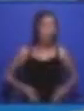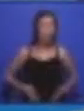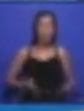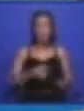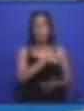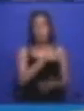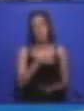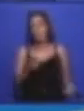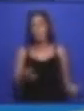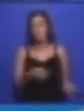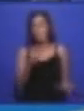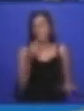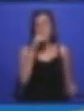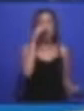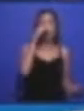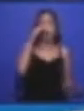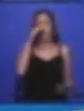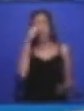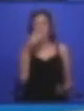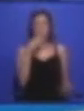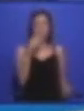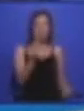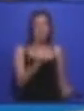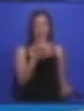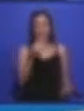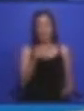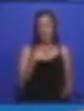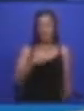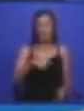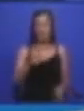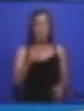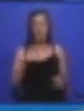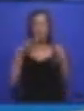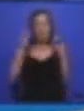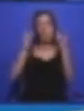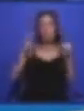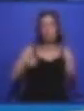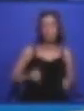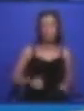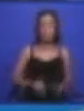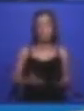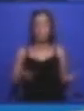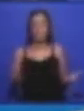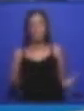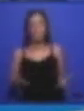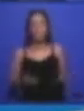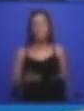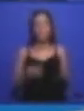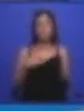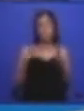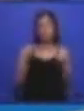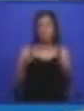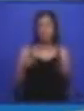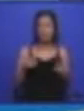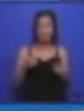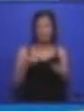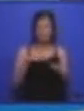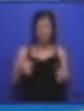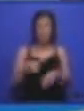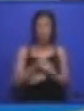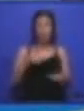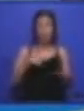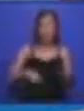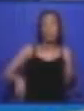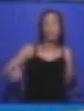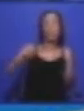armado em teddy boy. Já vem, eu vou só ali fazer uma despedida. E pronto. Pois, e foi. E despedi-me. Porque a gente viu os que